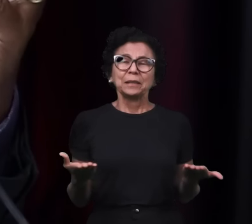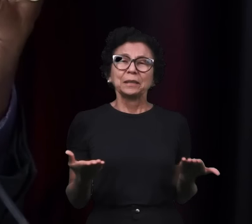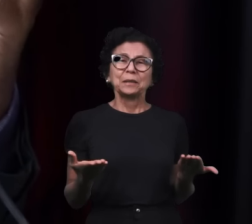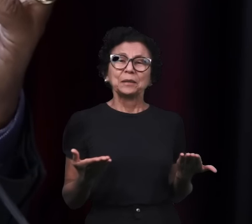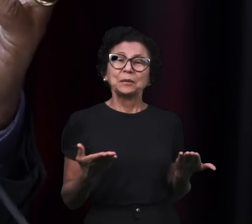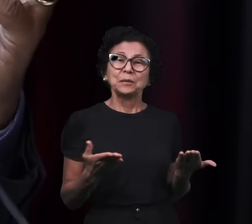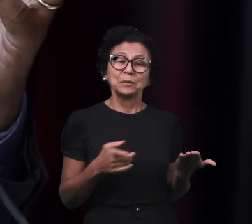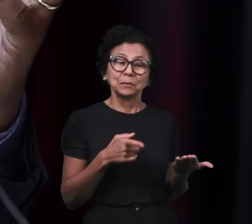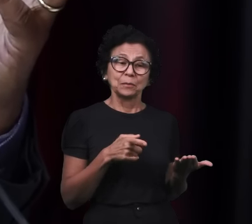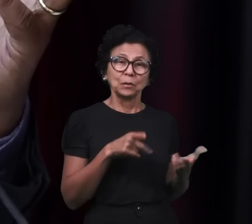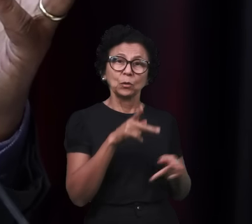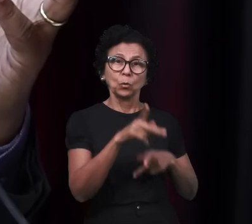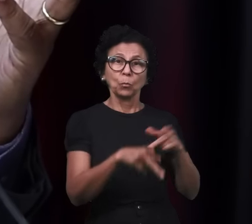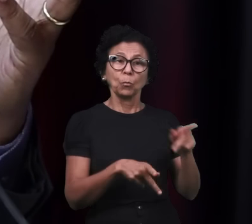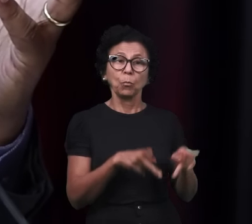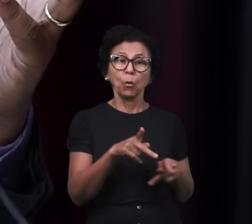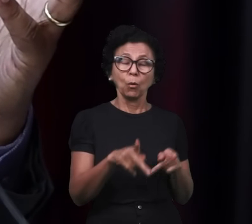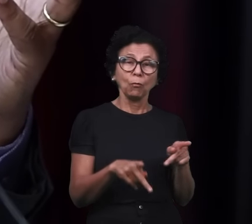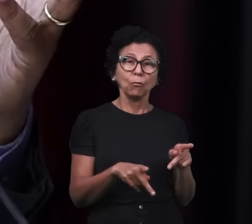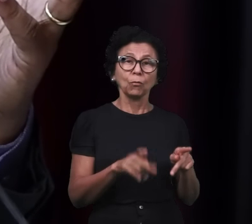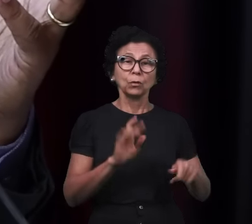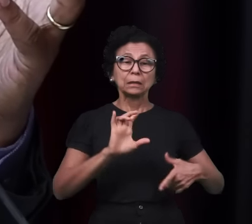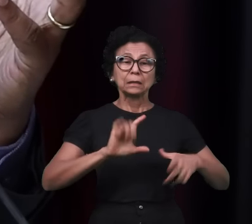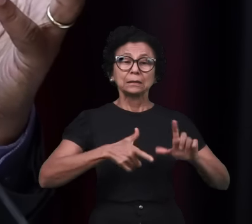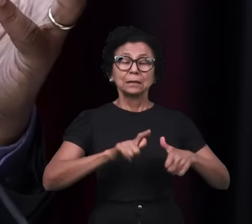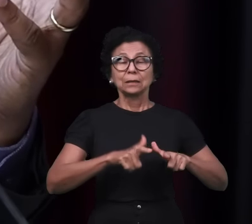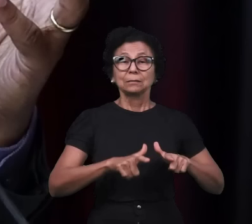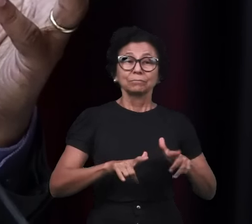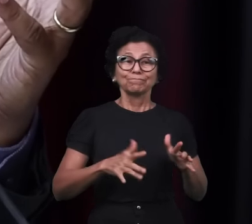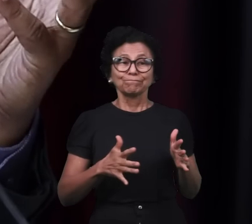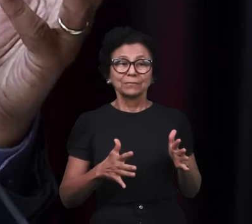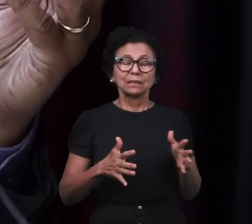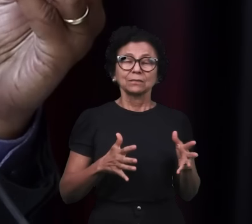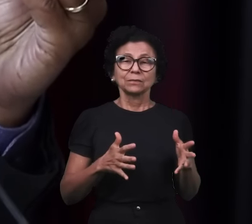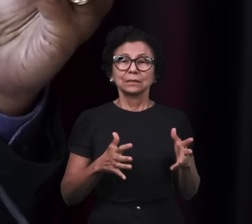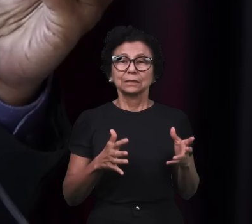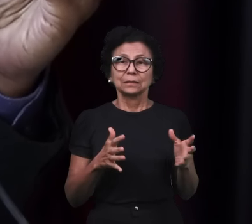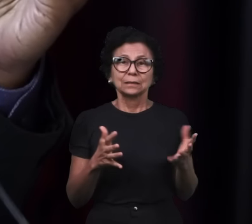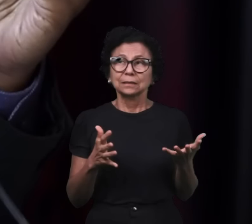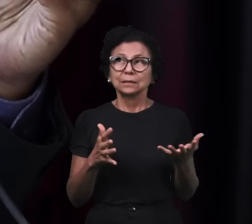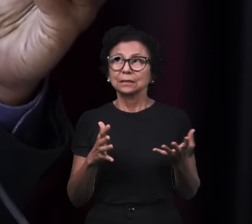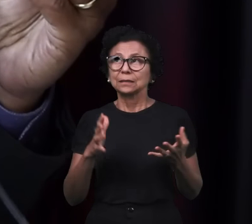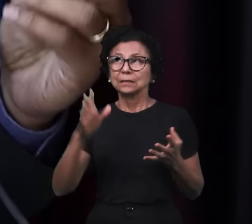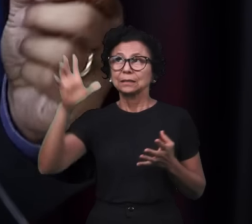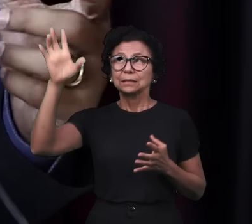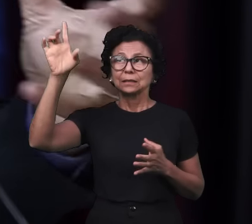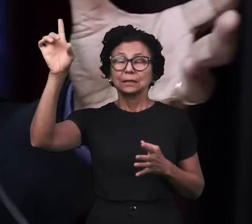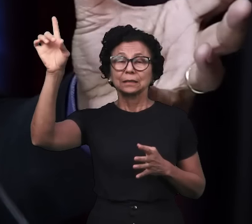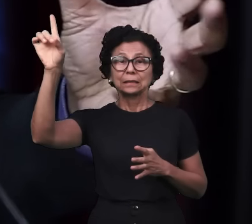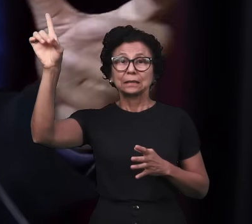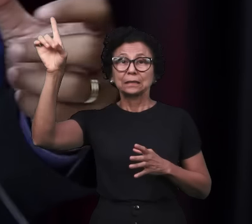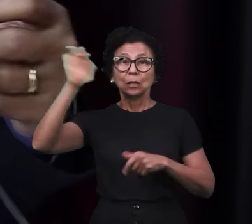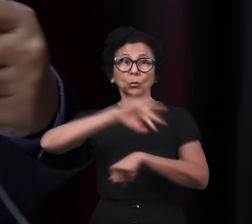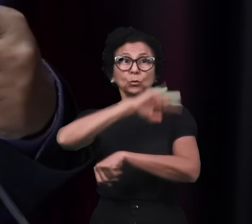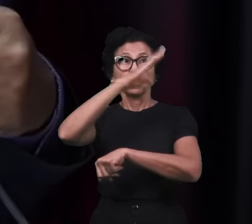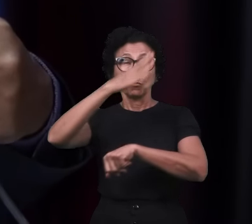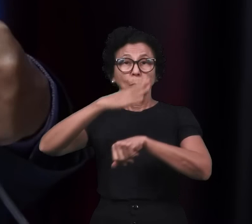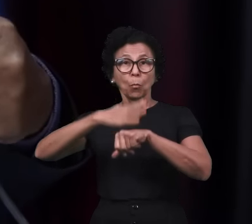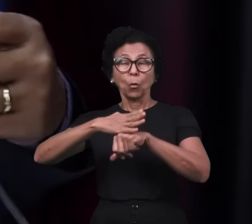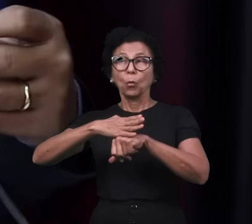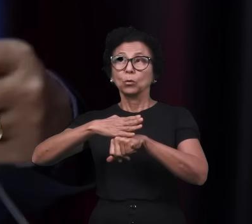povo estava estremecido, porque a Bíblia diz que a presença de Deus veio sobre o monte como um fogo,